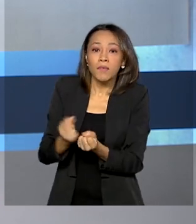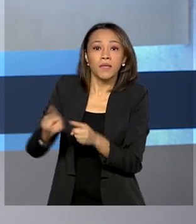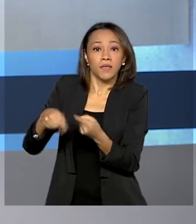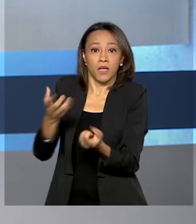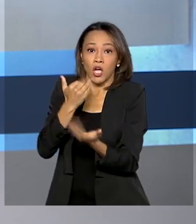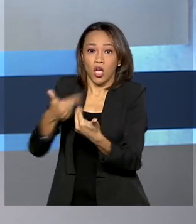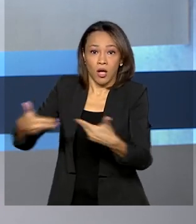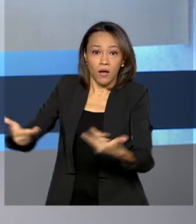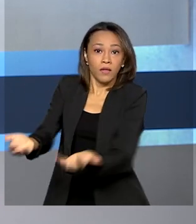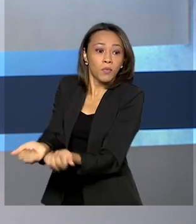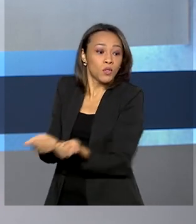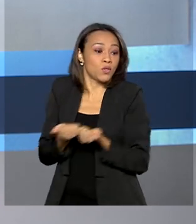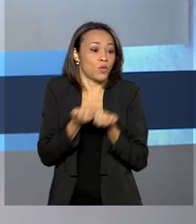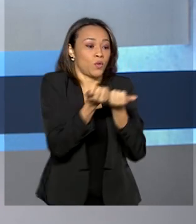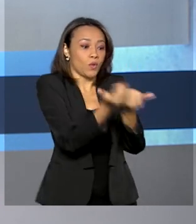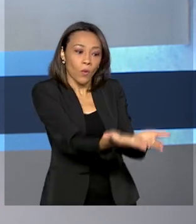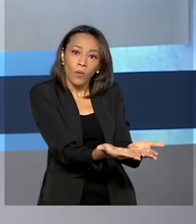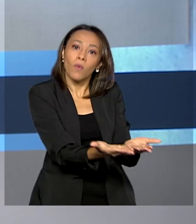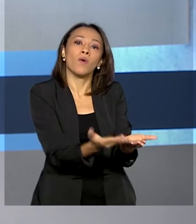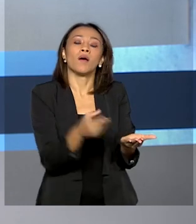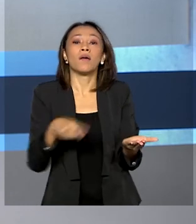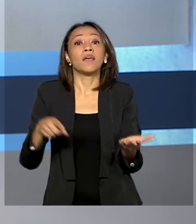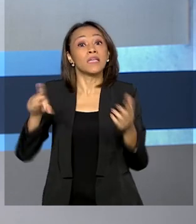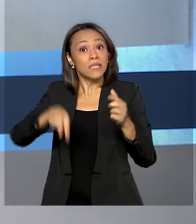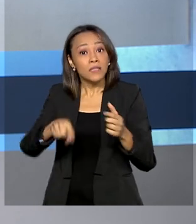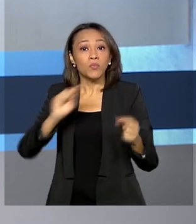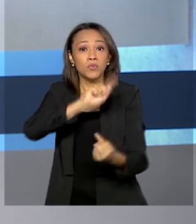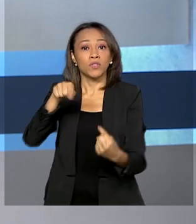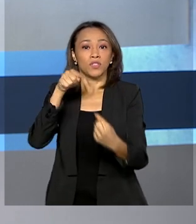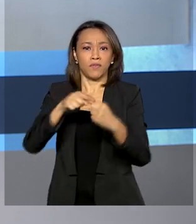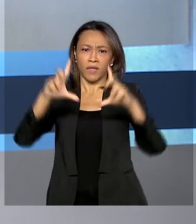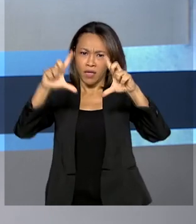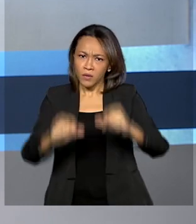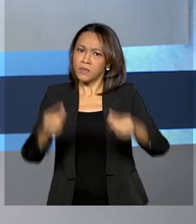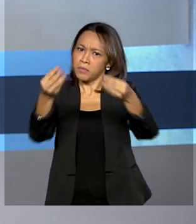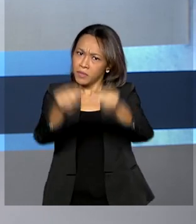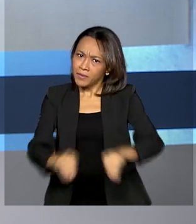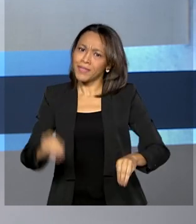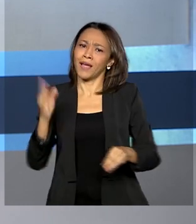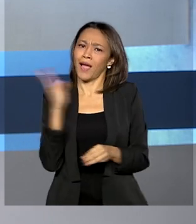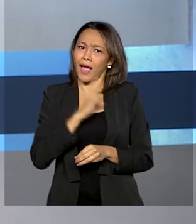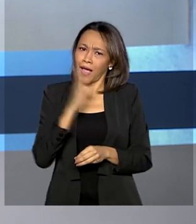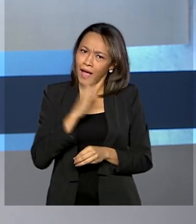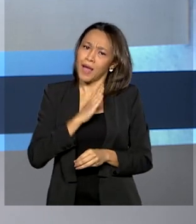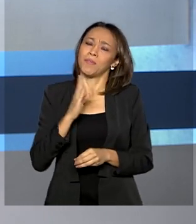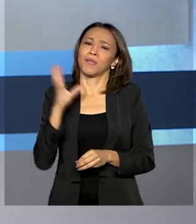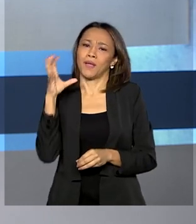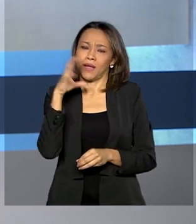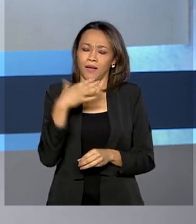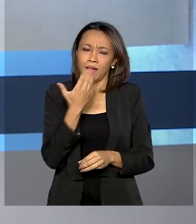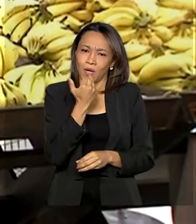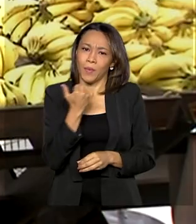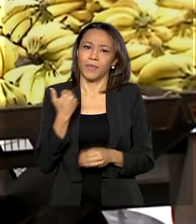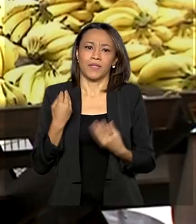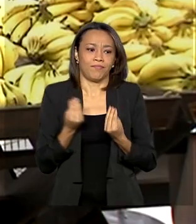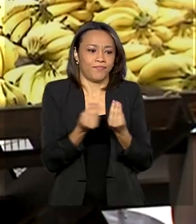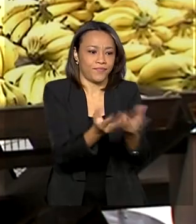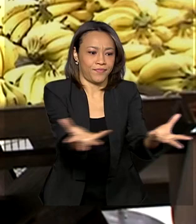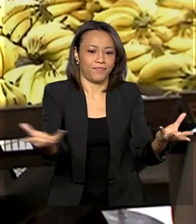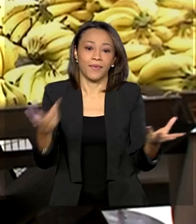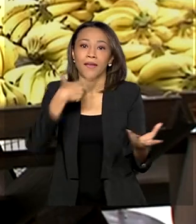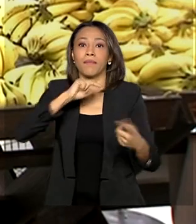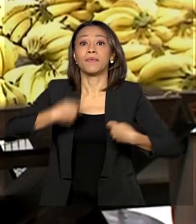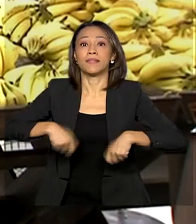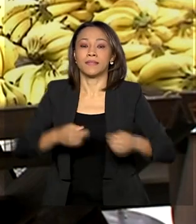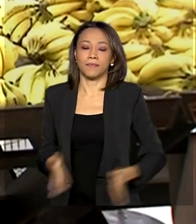instituições. Além de reduzir o desperdício, a ideia é que a comida chegue mais rápido a quem precisa. Ao